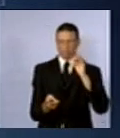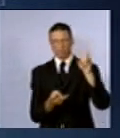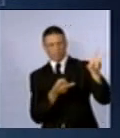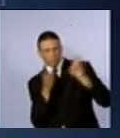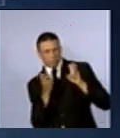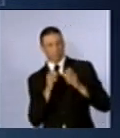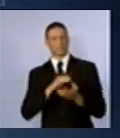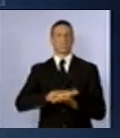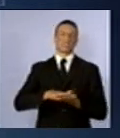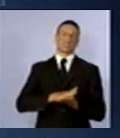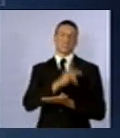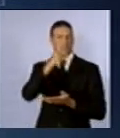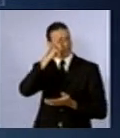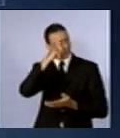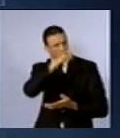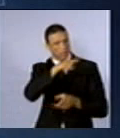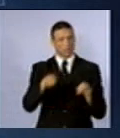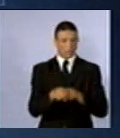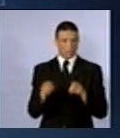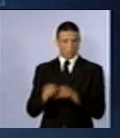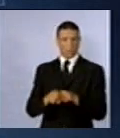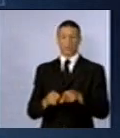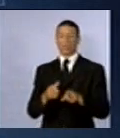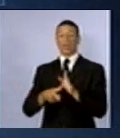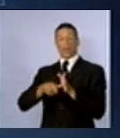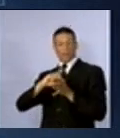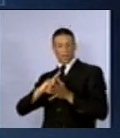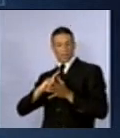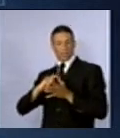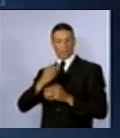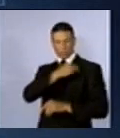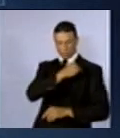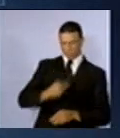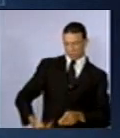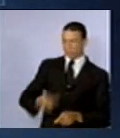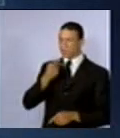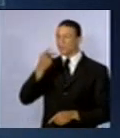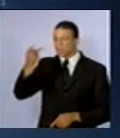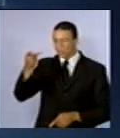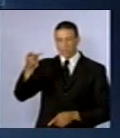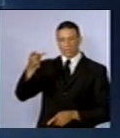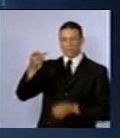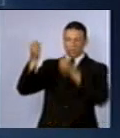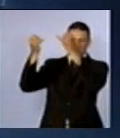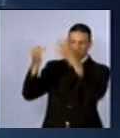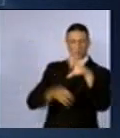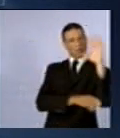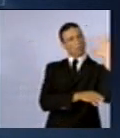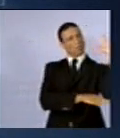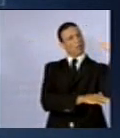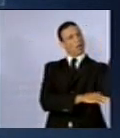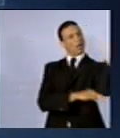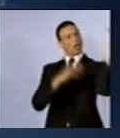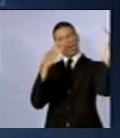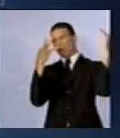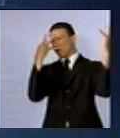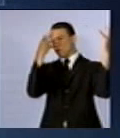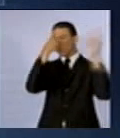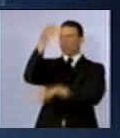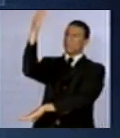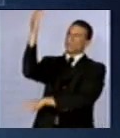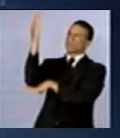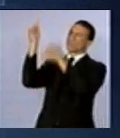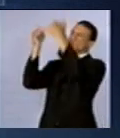de risco diferenciada, o impacto, como bem disse o ministro, o subprocurador, o impacto na paisagem que uma linha de